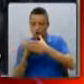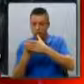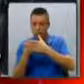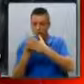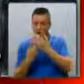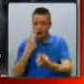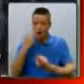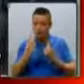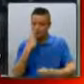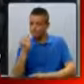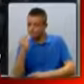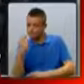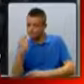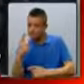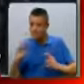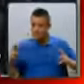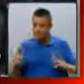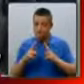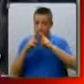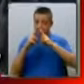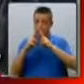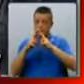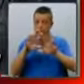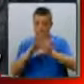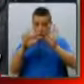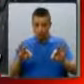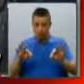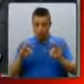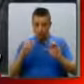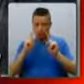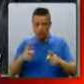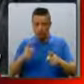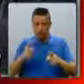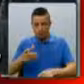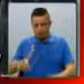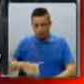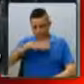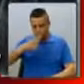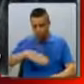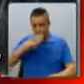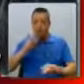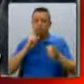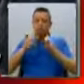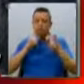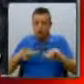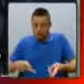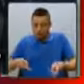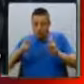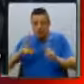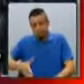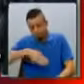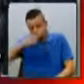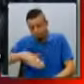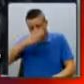algumas semelhanças com os ataques de Paris. Desde logo, essa tertúlia sobre humor satírico e liberdade de expressão e depois um